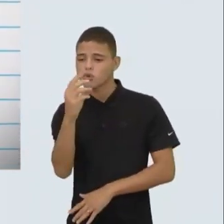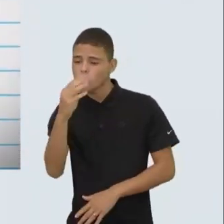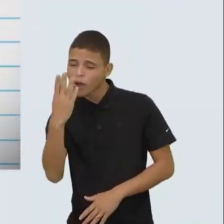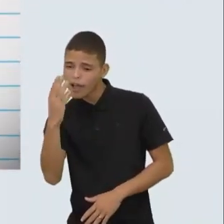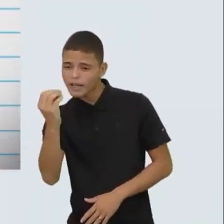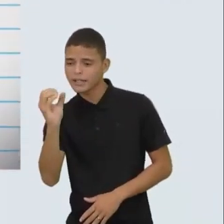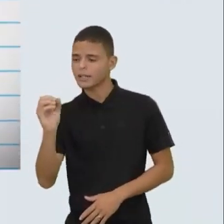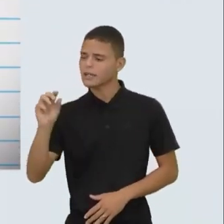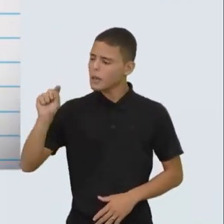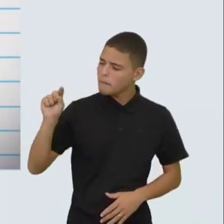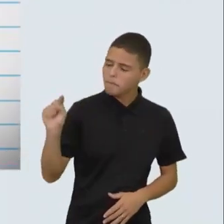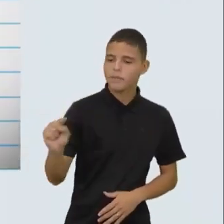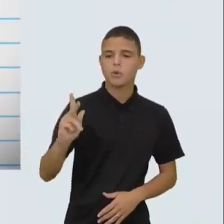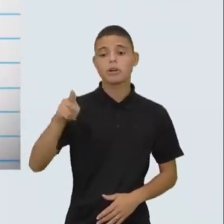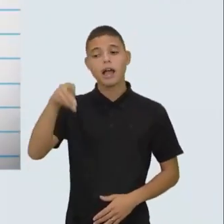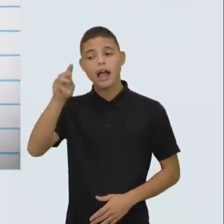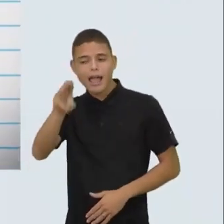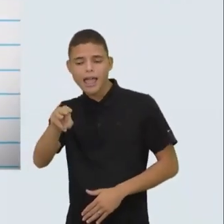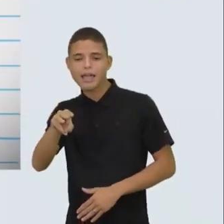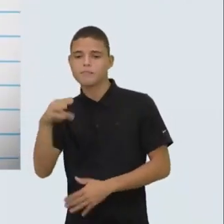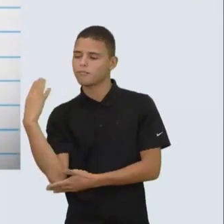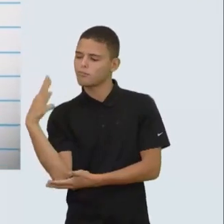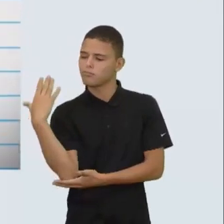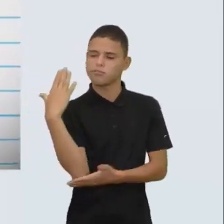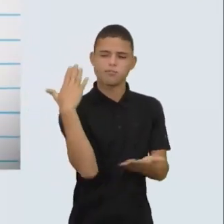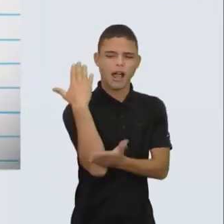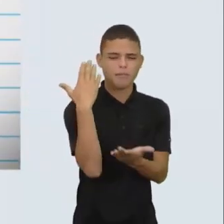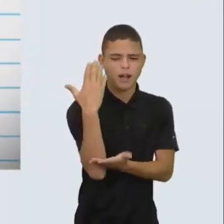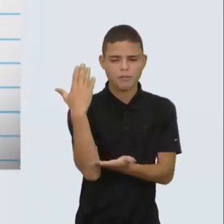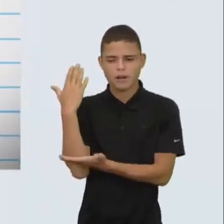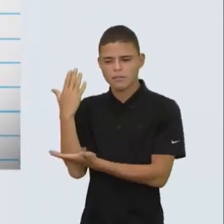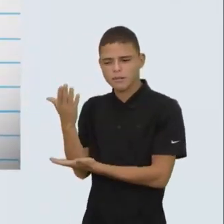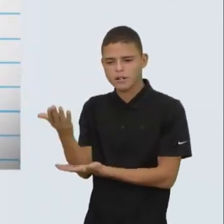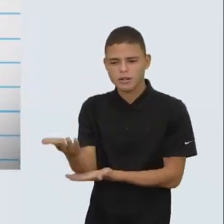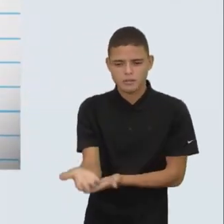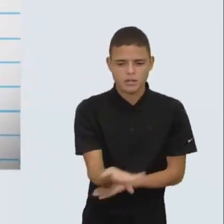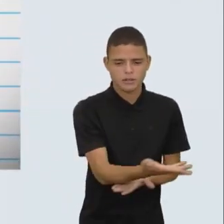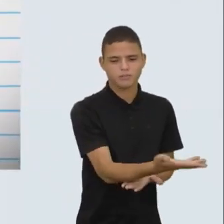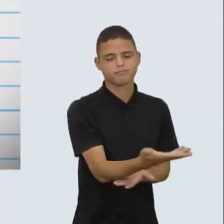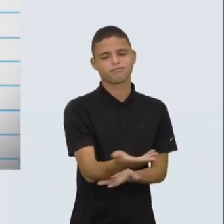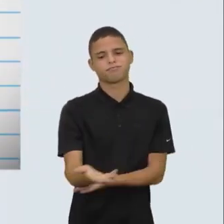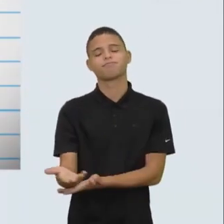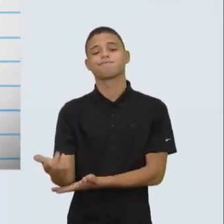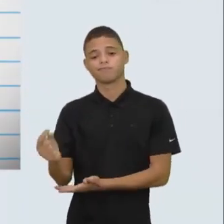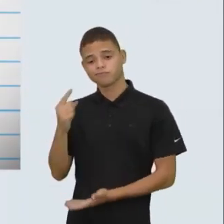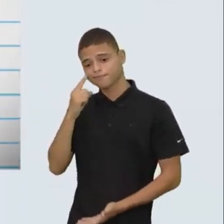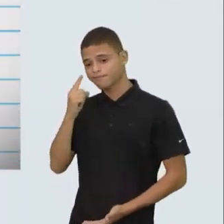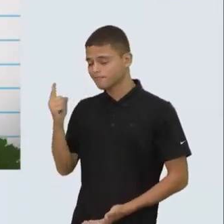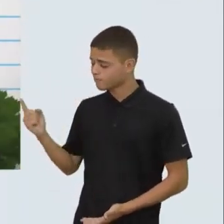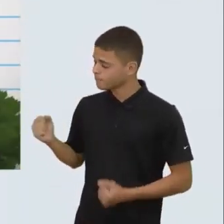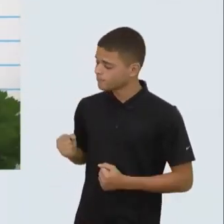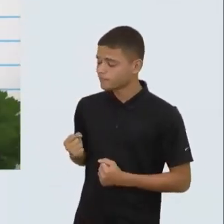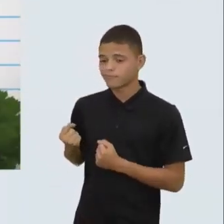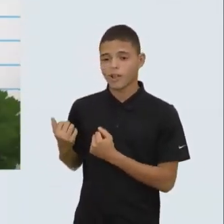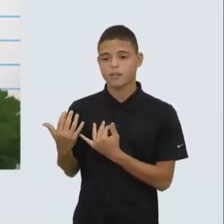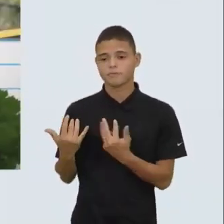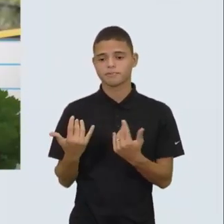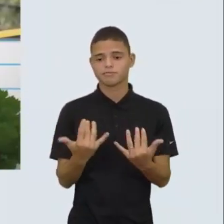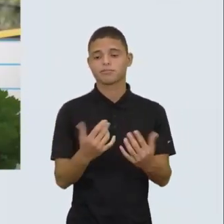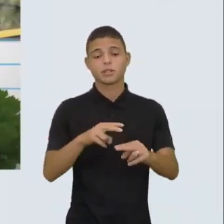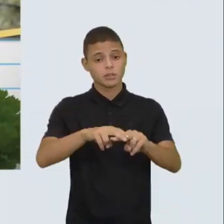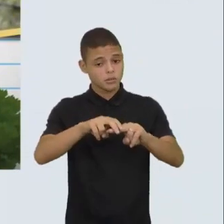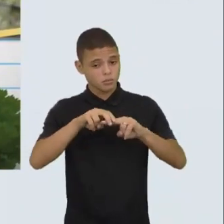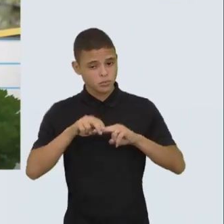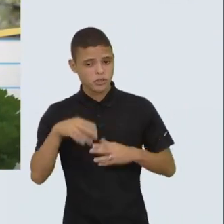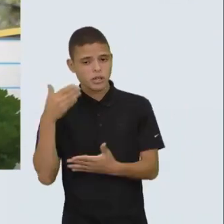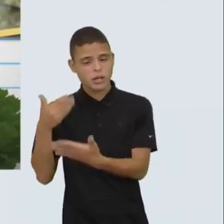quilômetros quadrados de floresta foram desmatados por ano, para dar lugar, principalmente, à lavoura. Com isso, o processo de extinção de